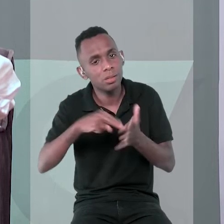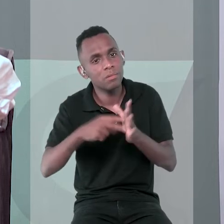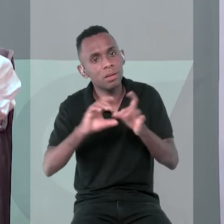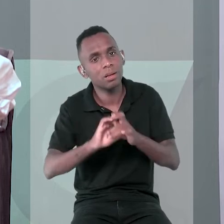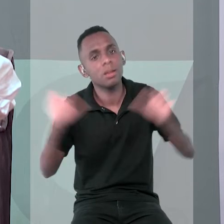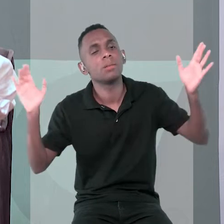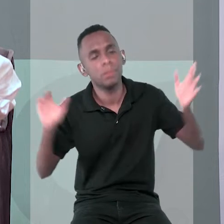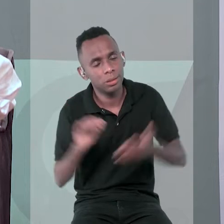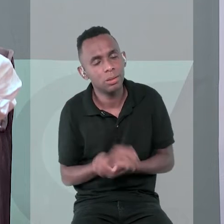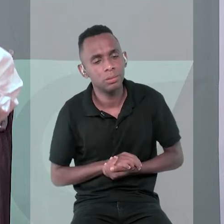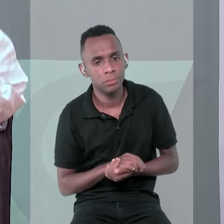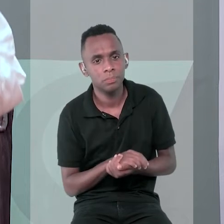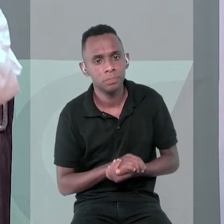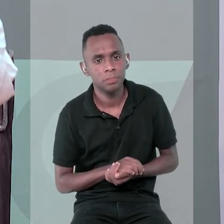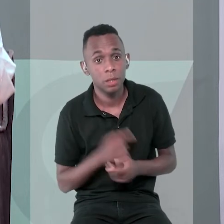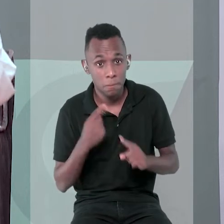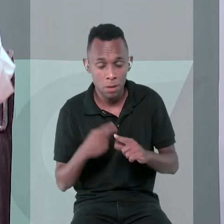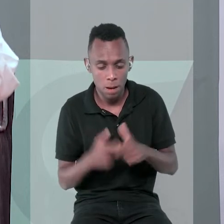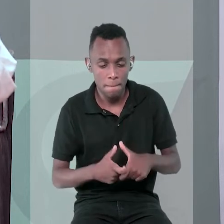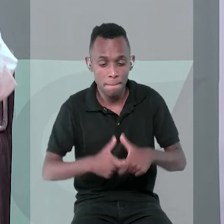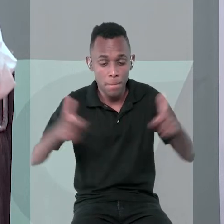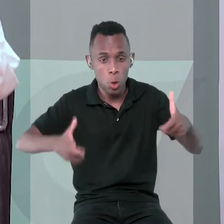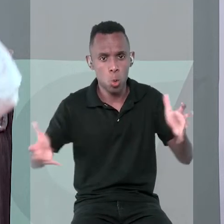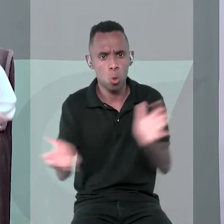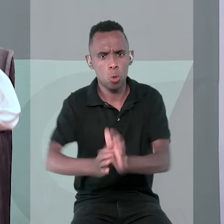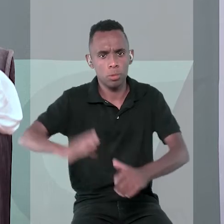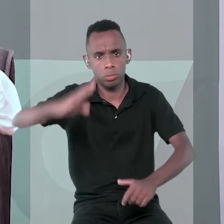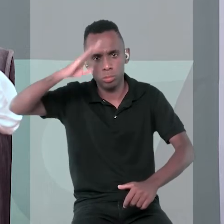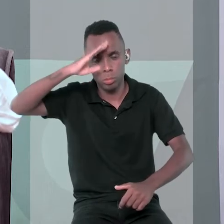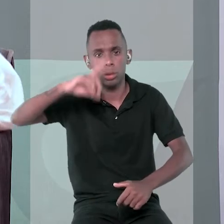liberdade. Porque a